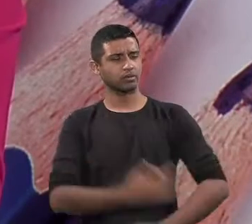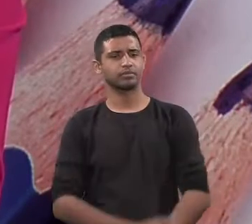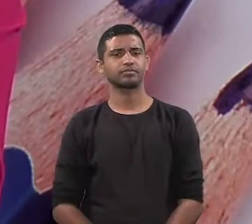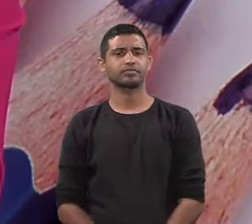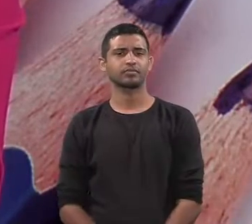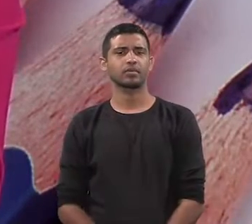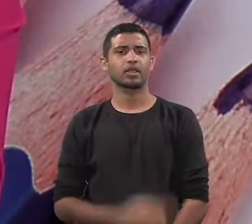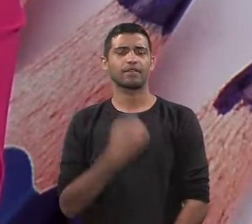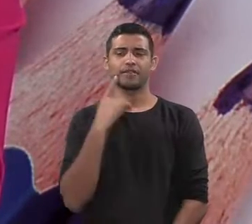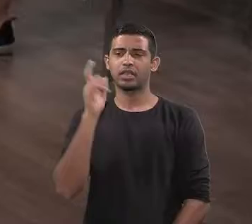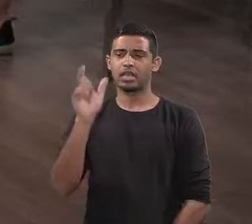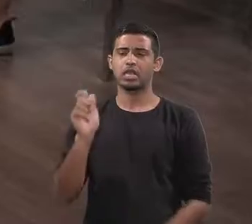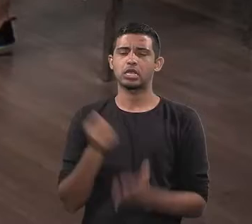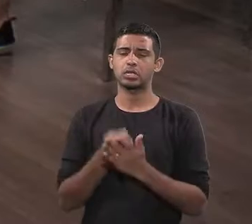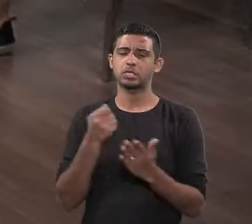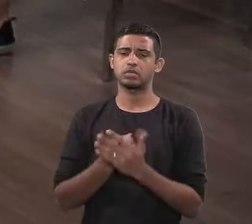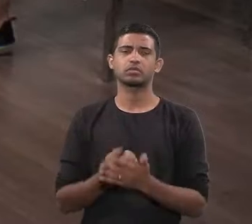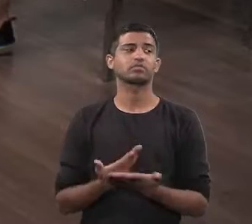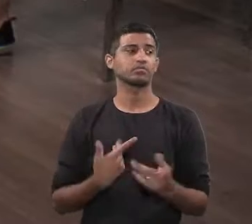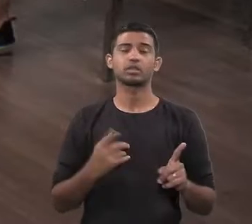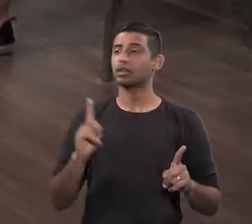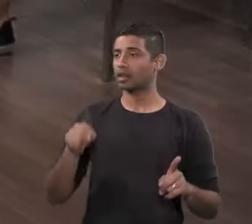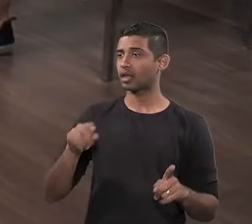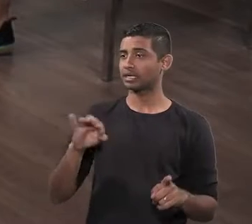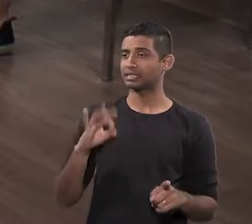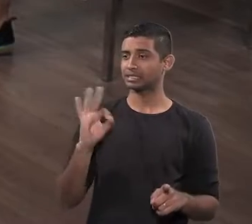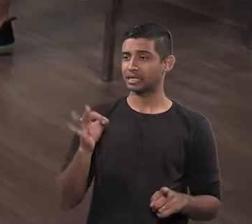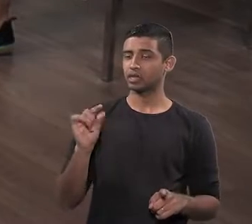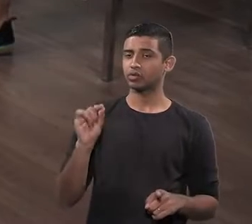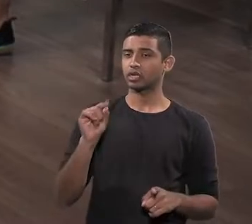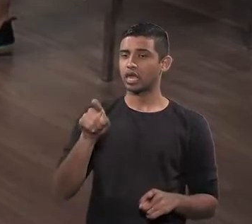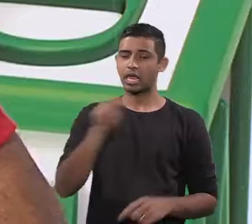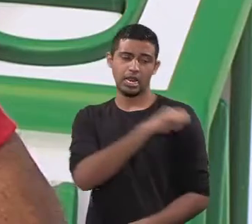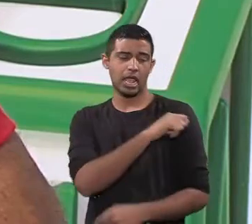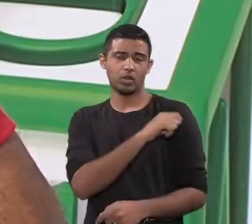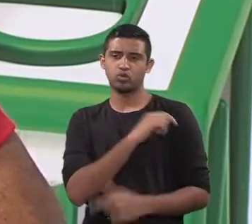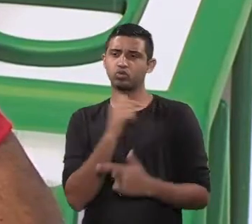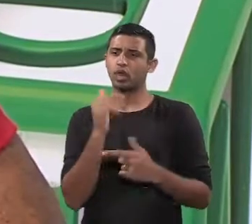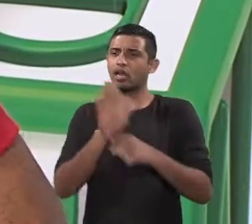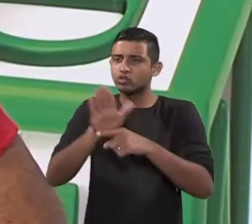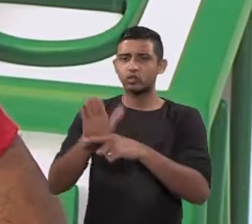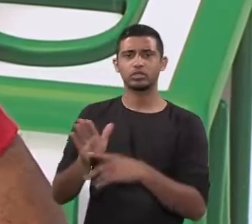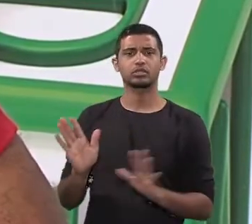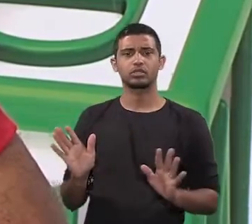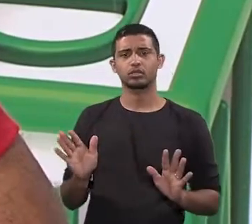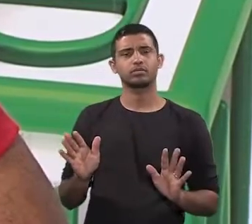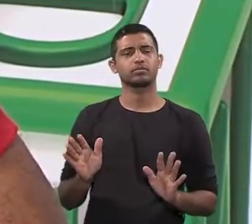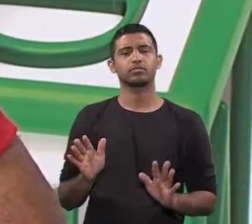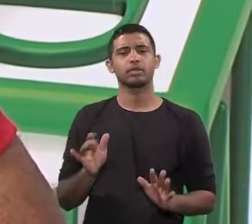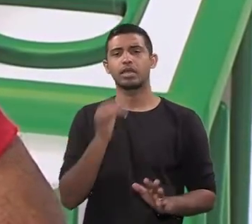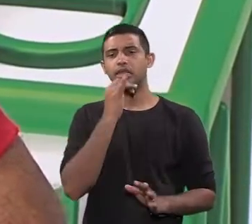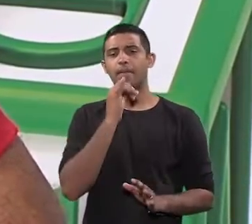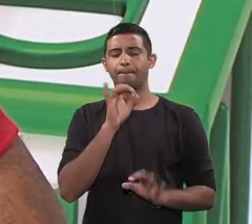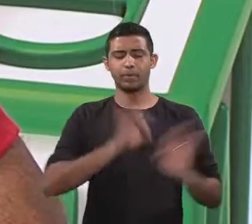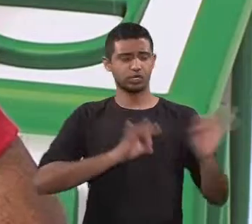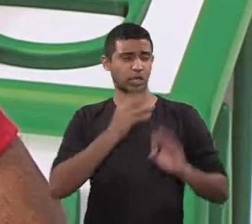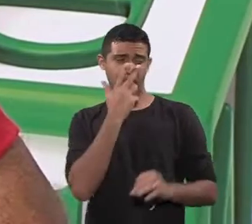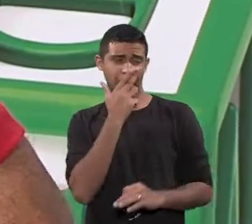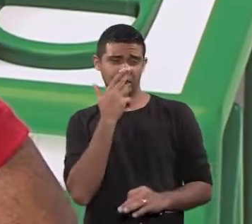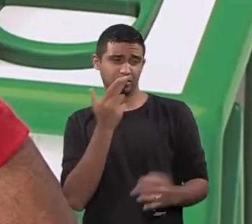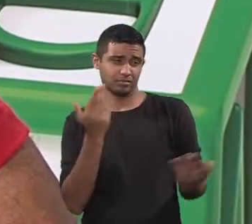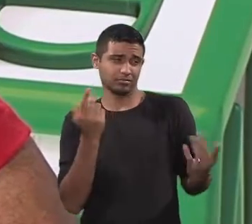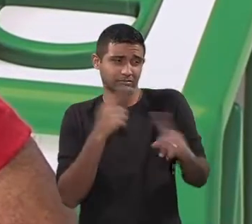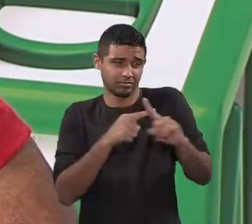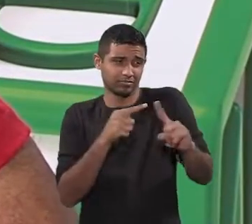você cobrar. É o ideal a gente poder trabalhar isso no aluno. Ele vai, no projeto é bem parecido, a